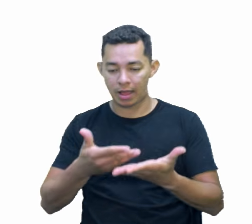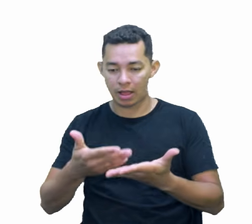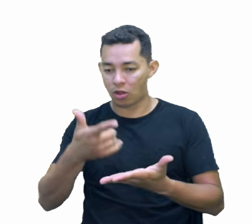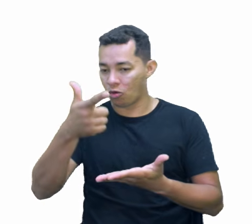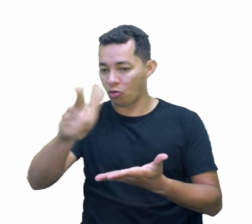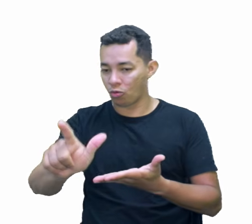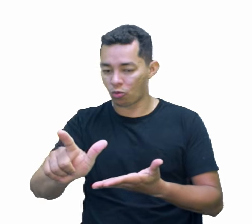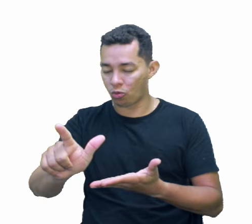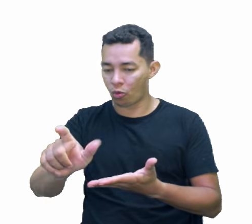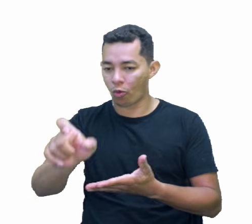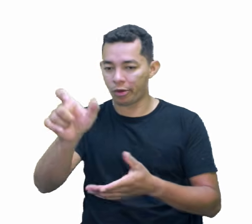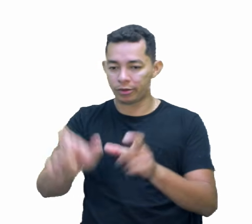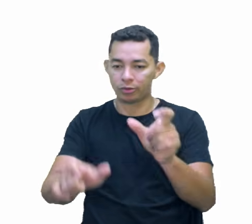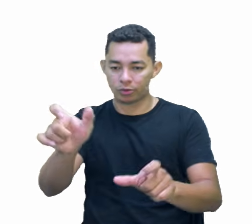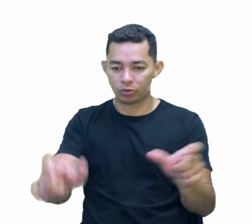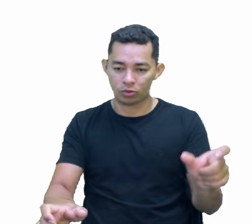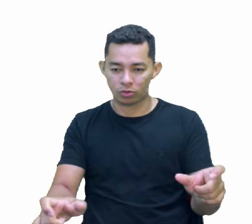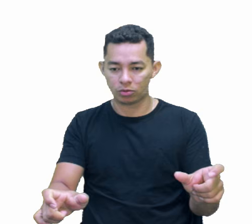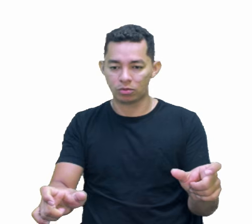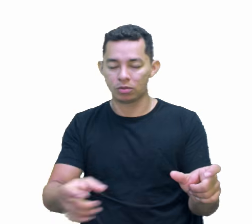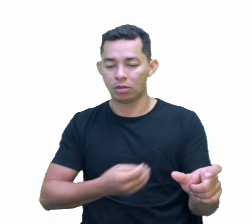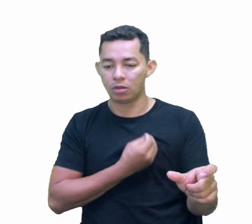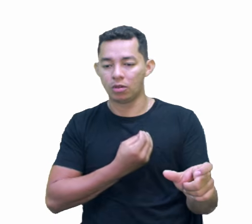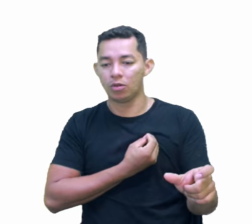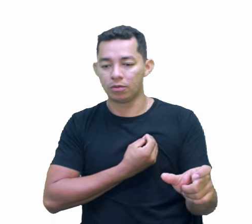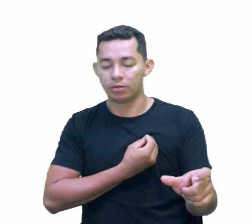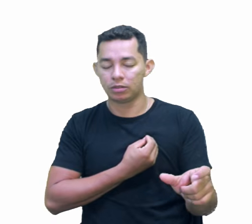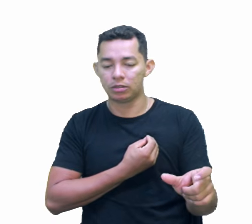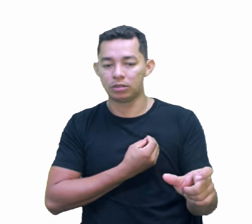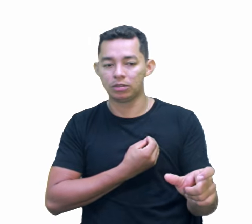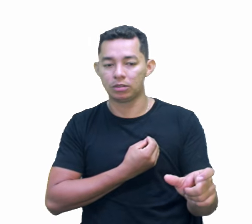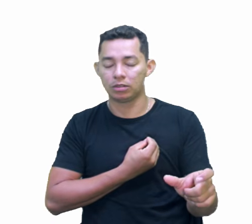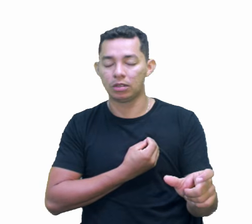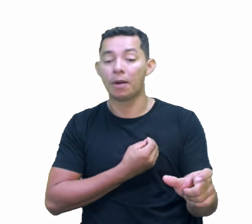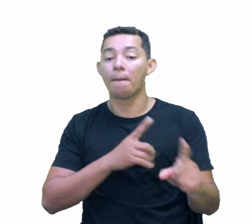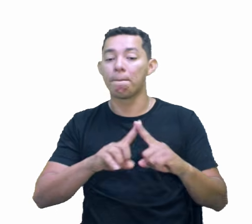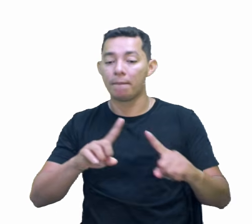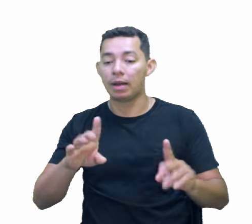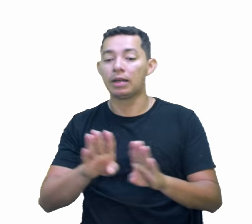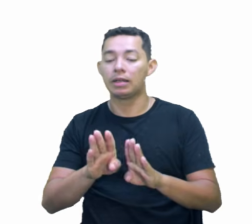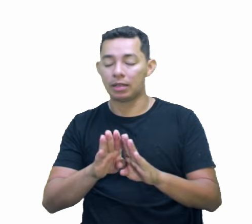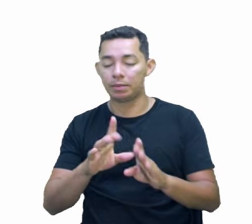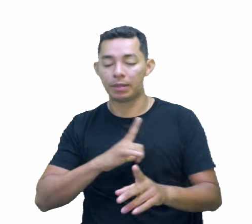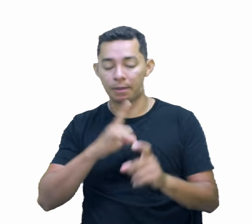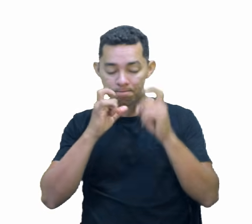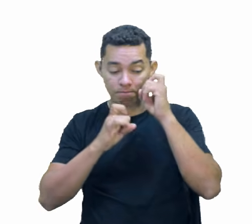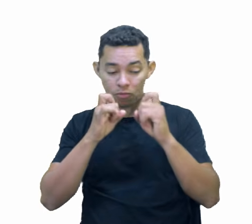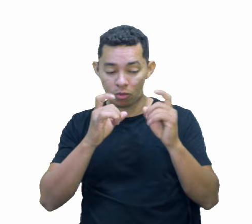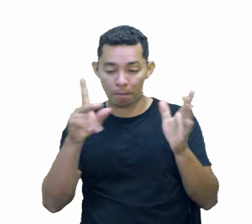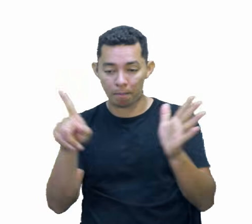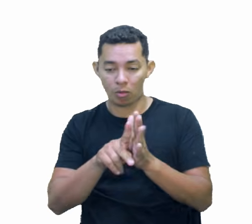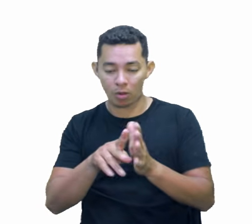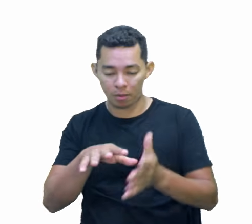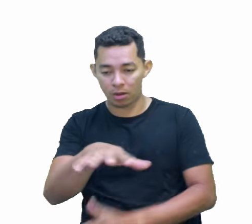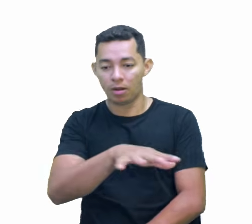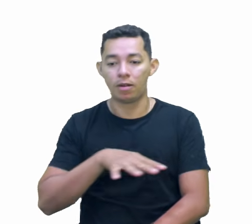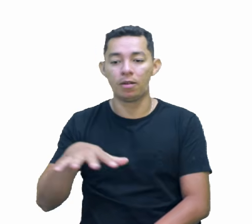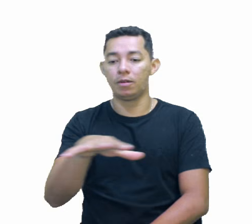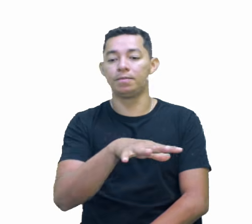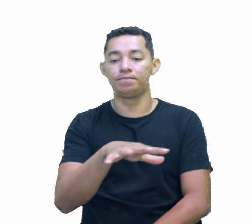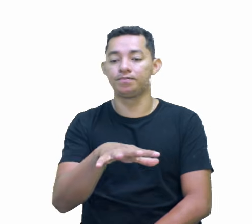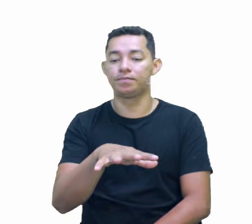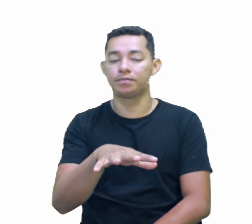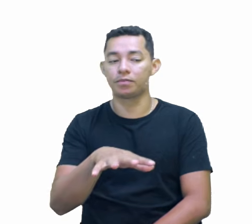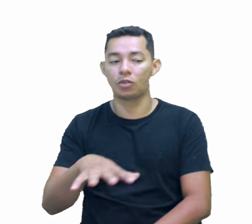Automaticamente, essa relação dos seres vivos com o ambiente também existe. Até porque, para que a gente sobreviva, a